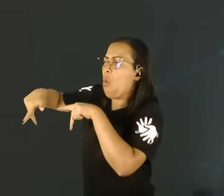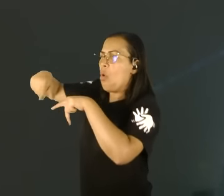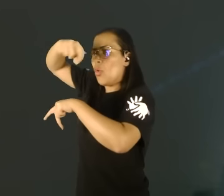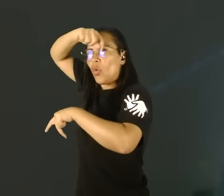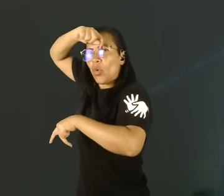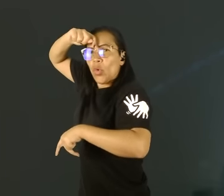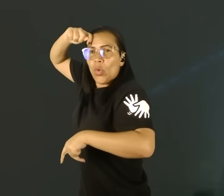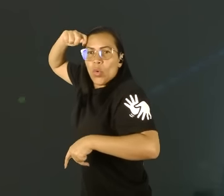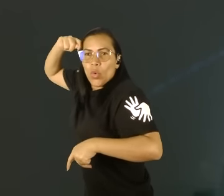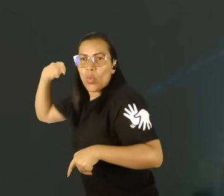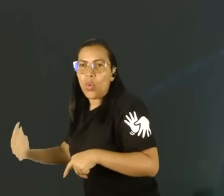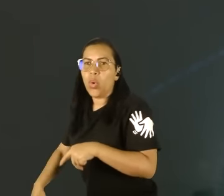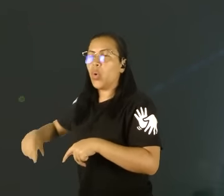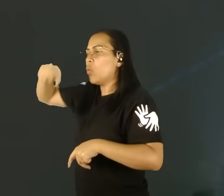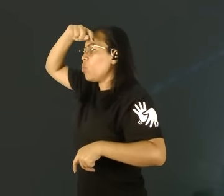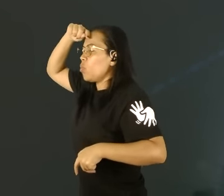escada.